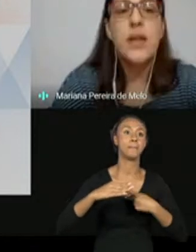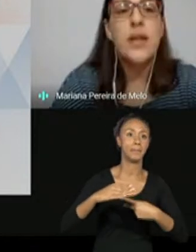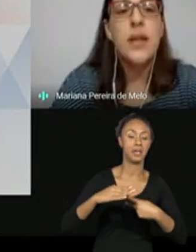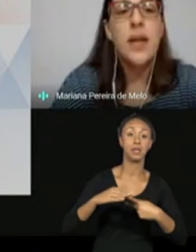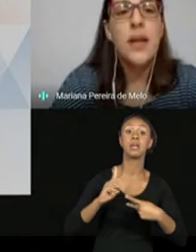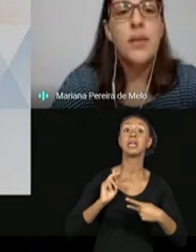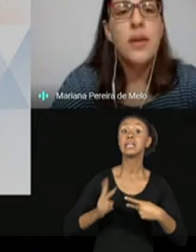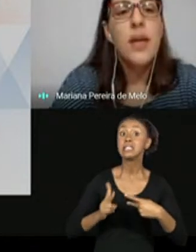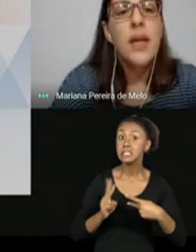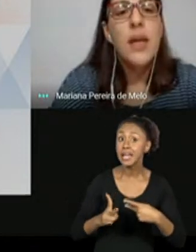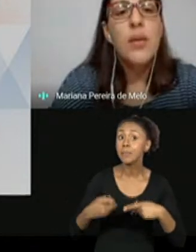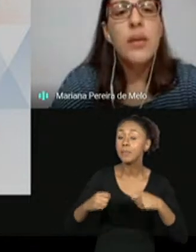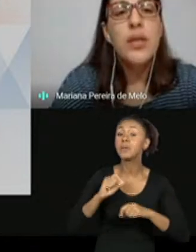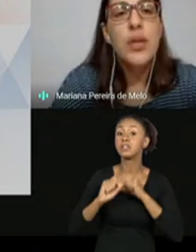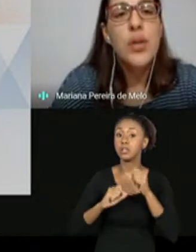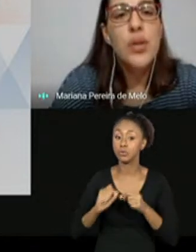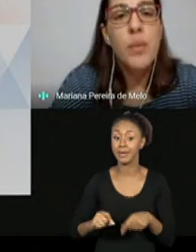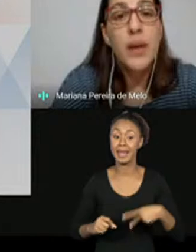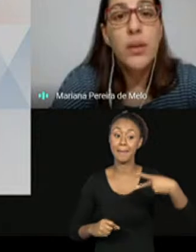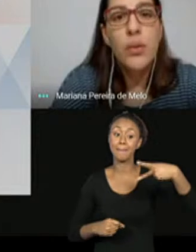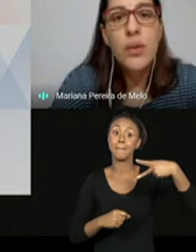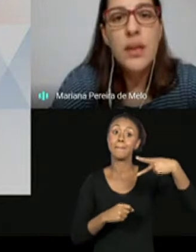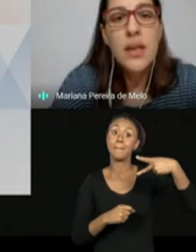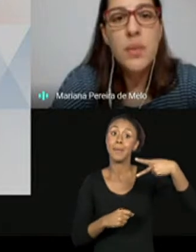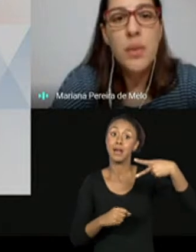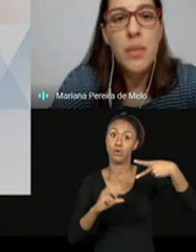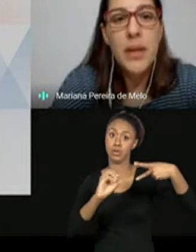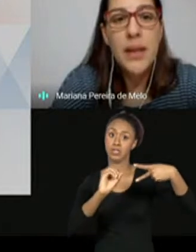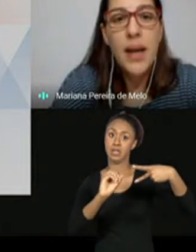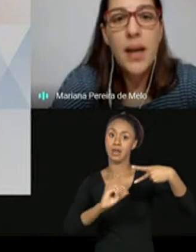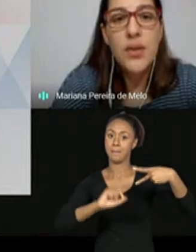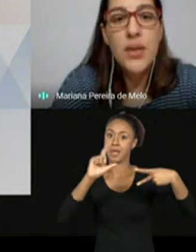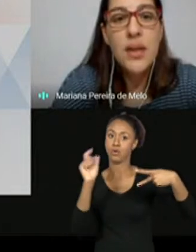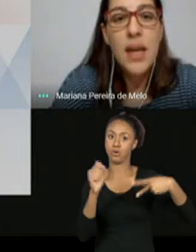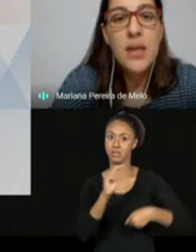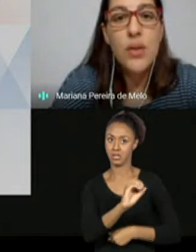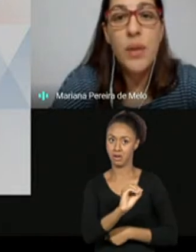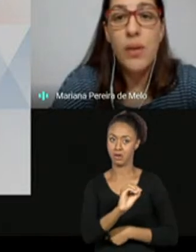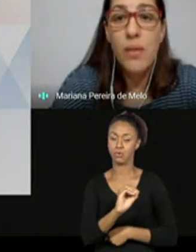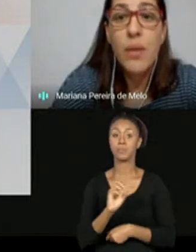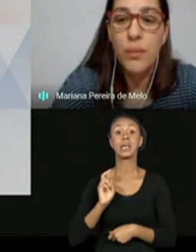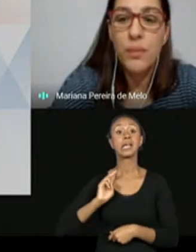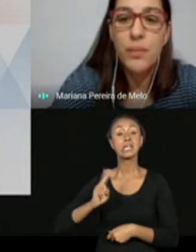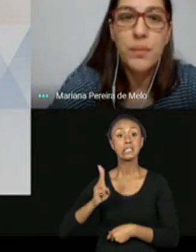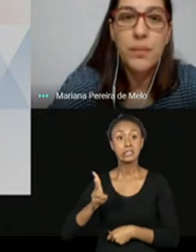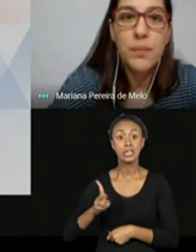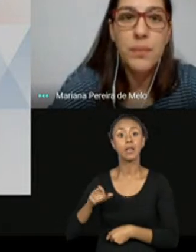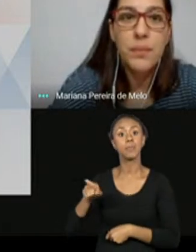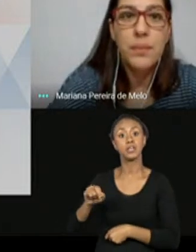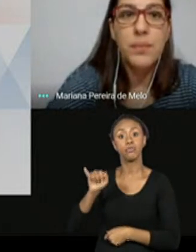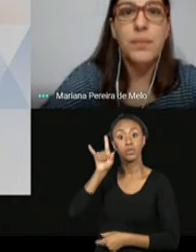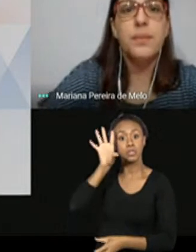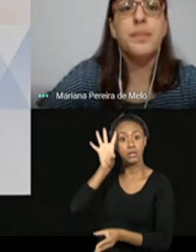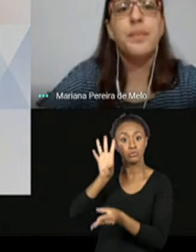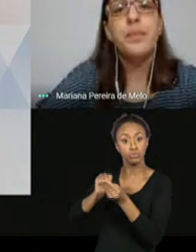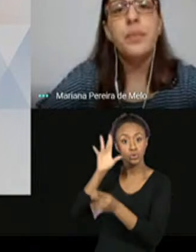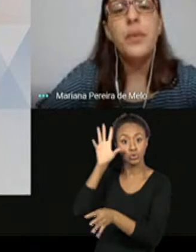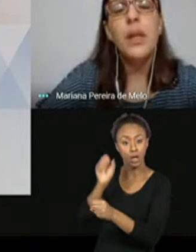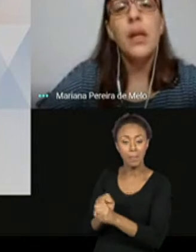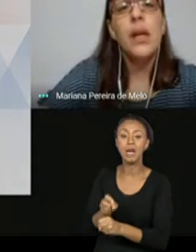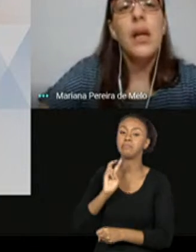sempre maior que zero, e quando a gente soma todas as probabilidades, essa soma é igual a 1.